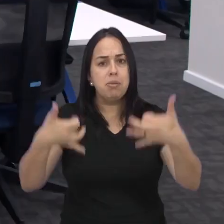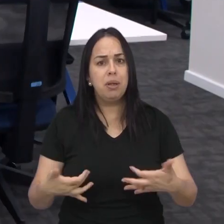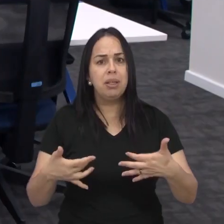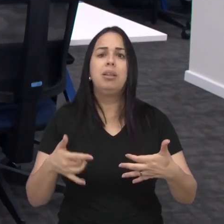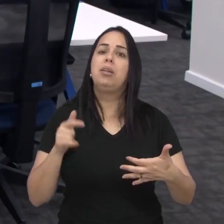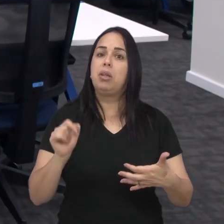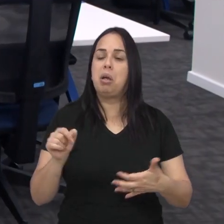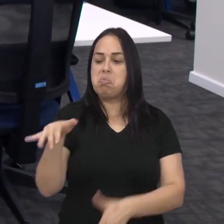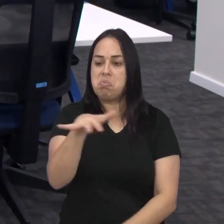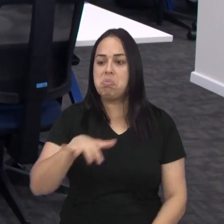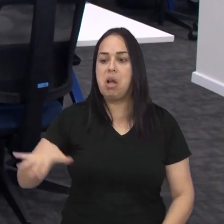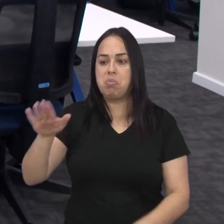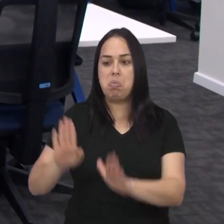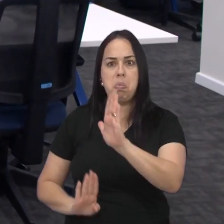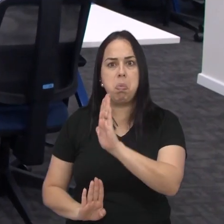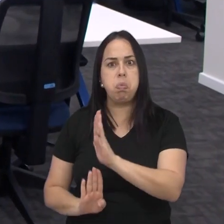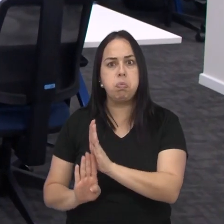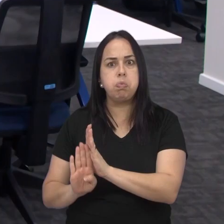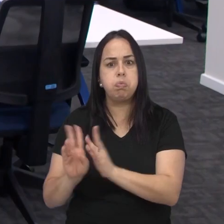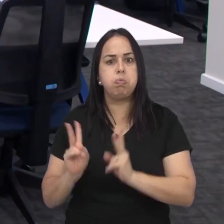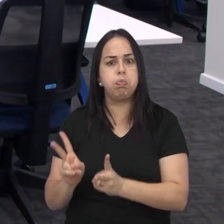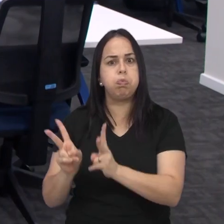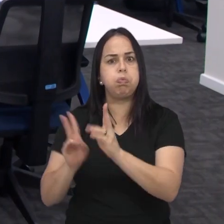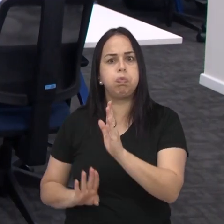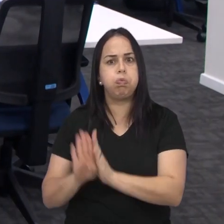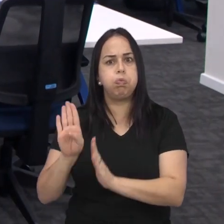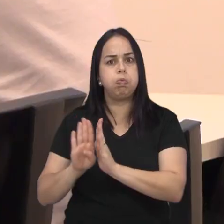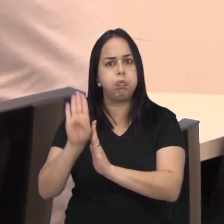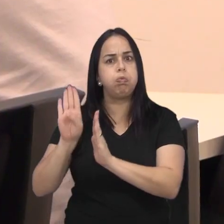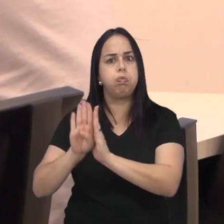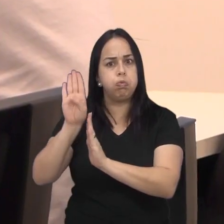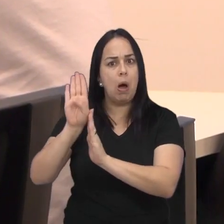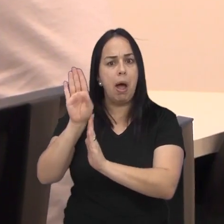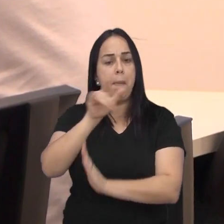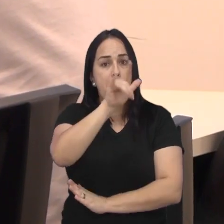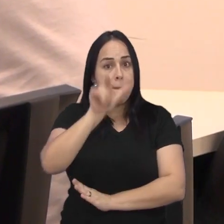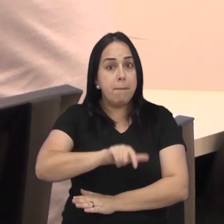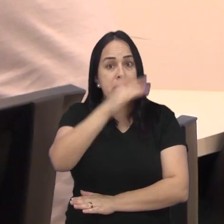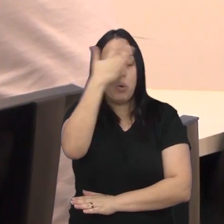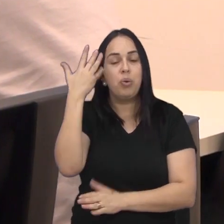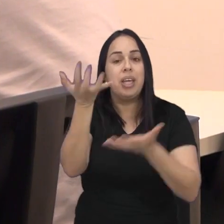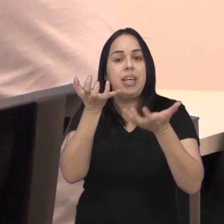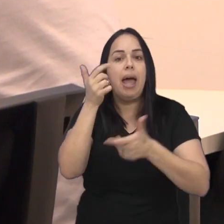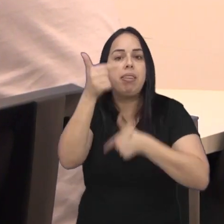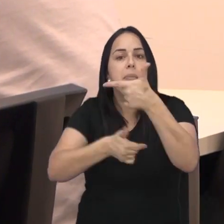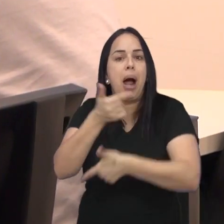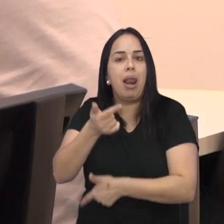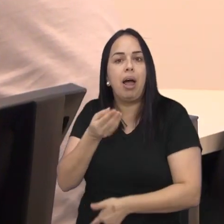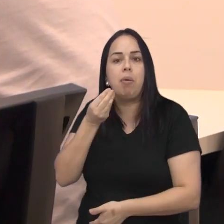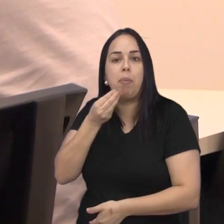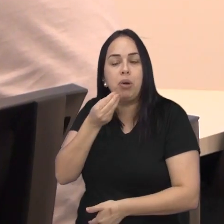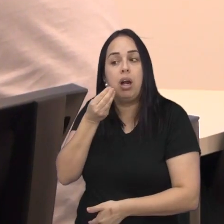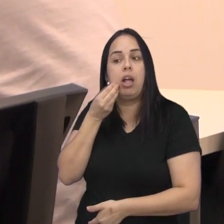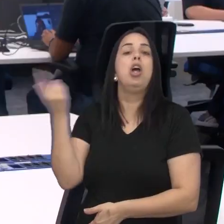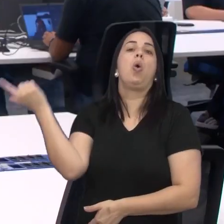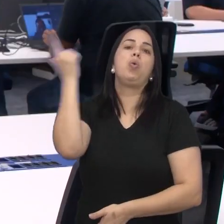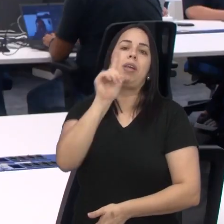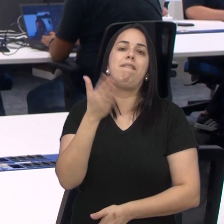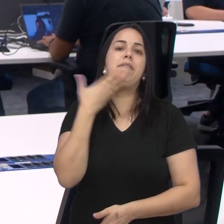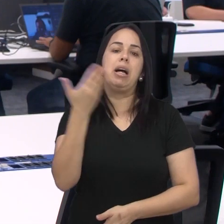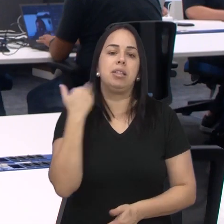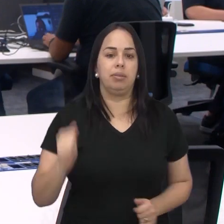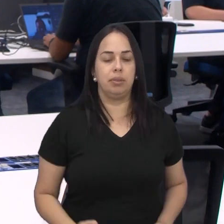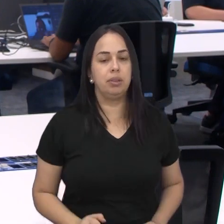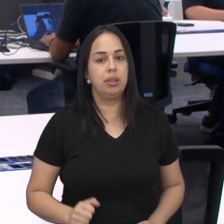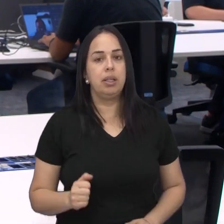humanos explica que um mercado em constante crescimento se torna favorável para quem procura uma oportunidade no setor. Tem